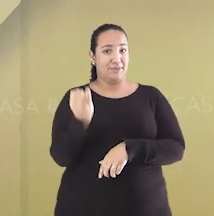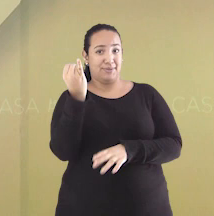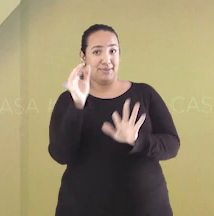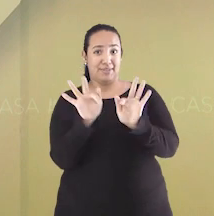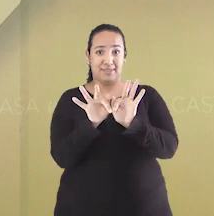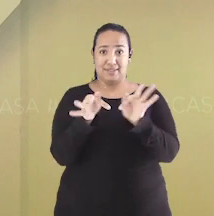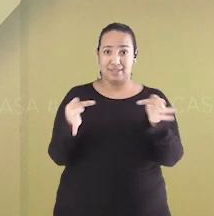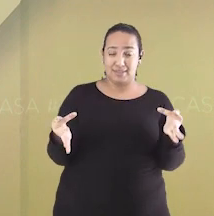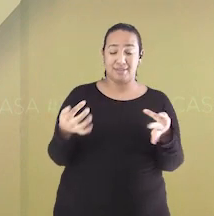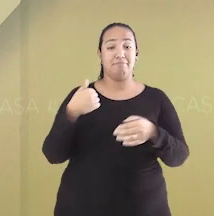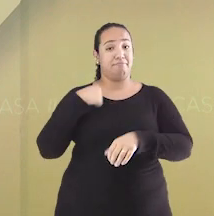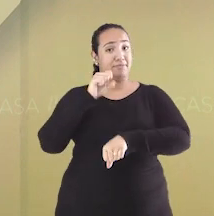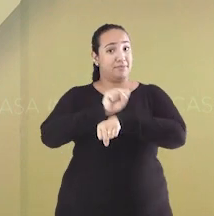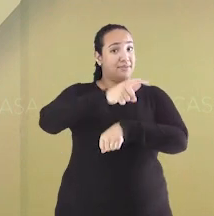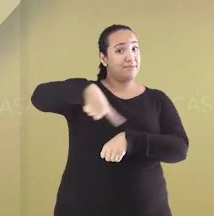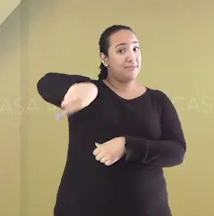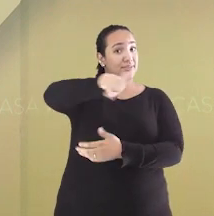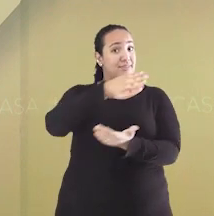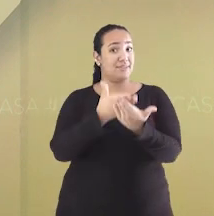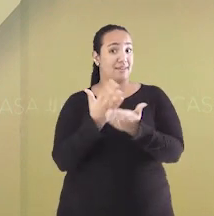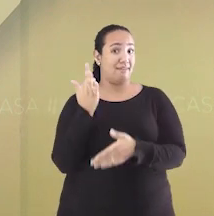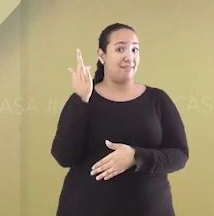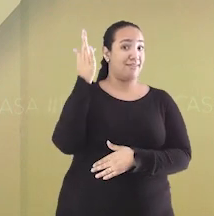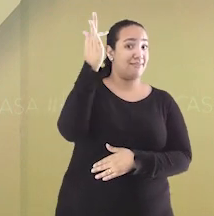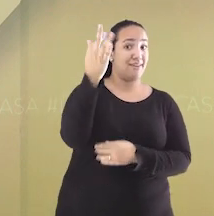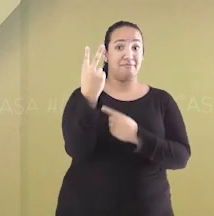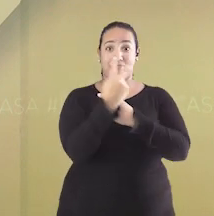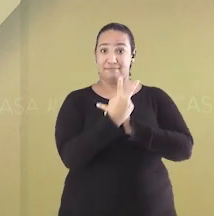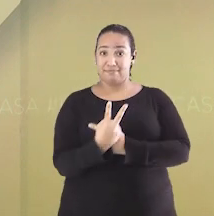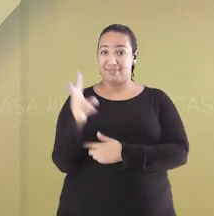E pessoal, espero vocês na próxima.